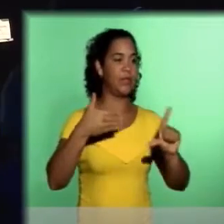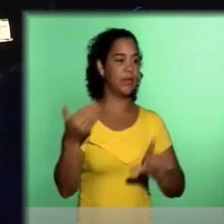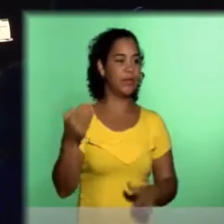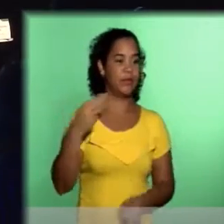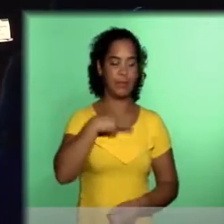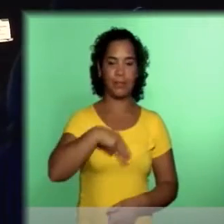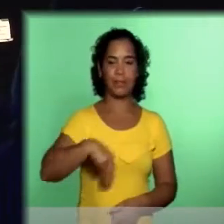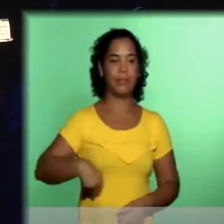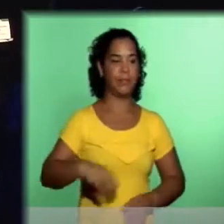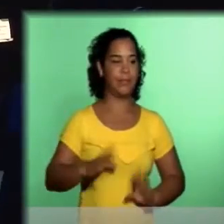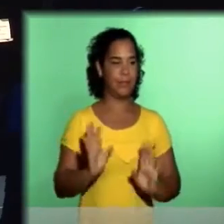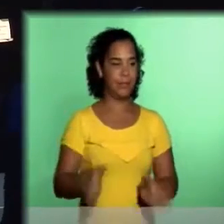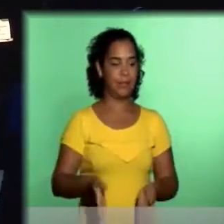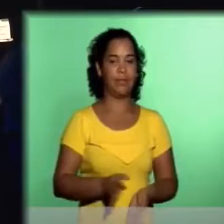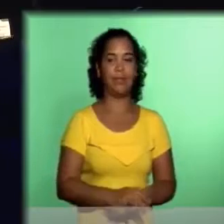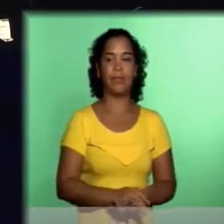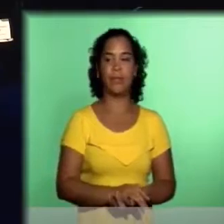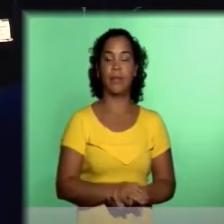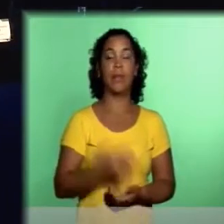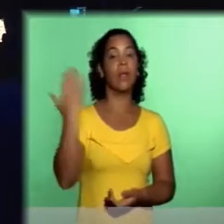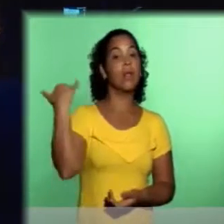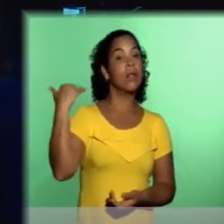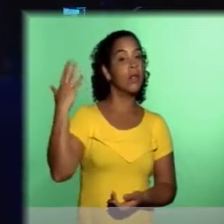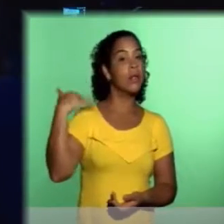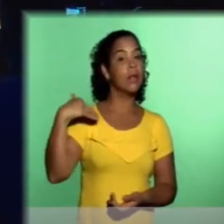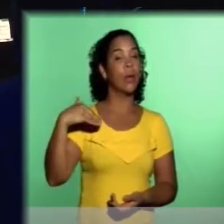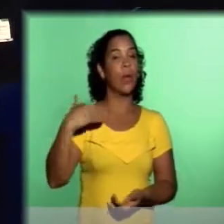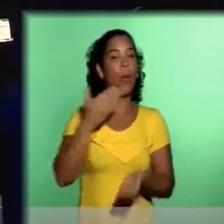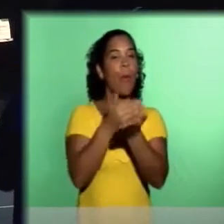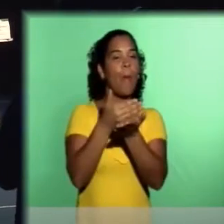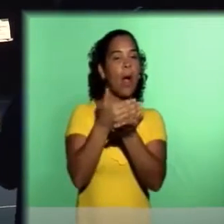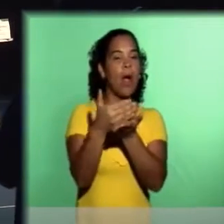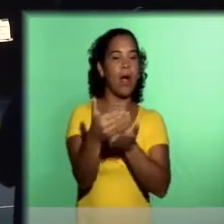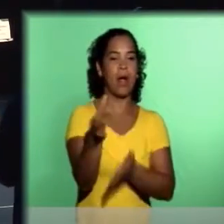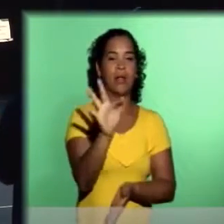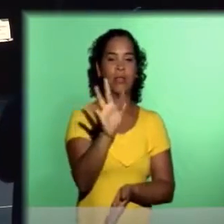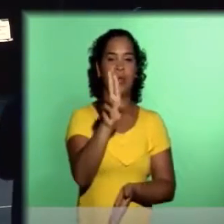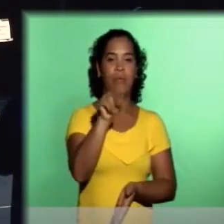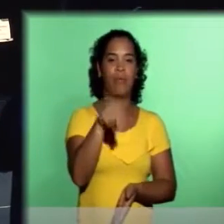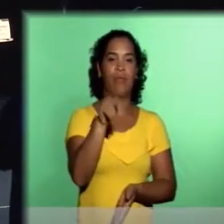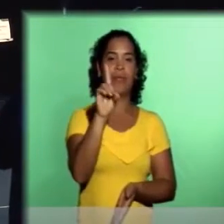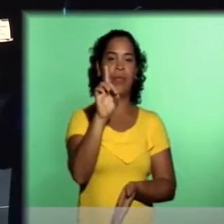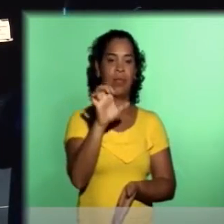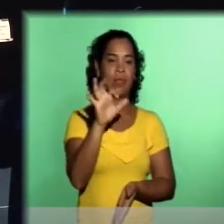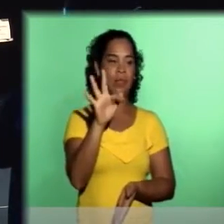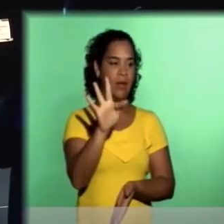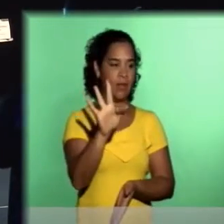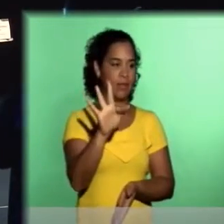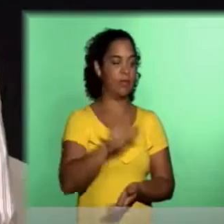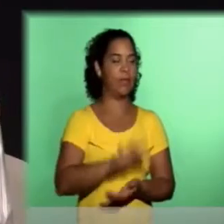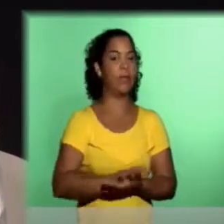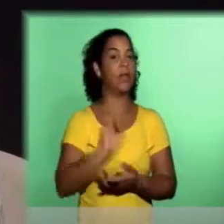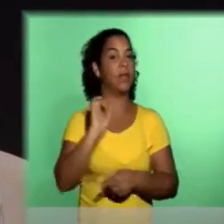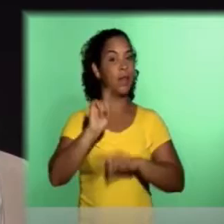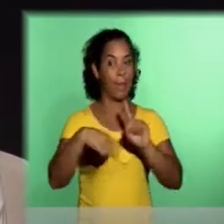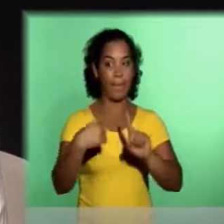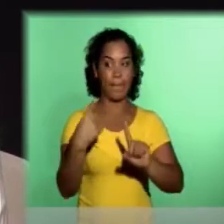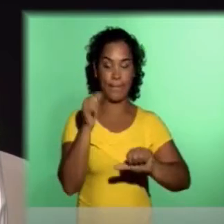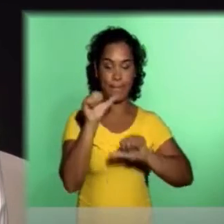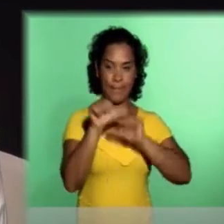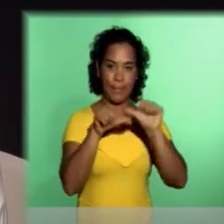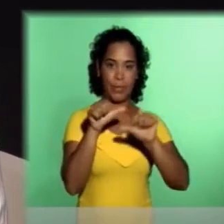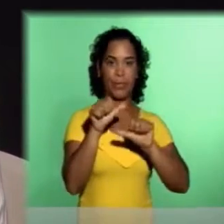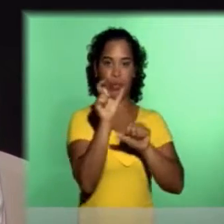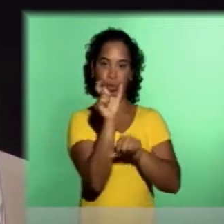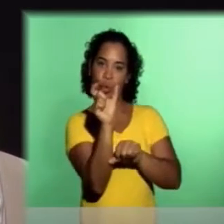ser talhado o Fundef ainda, né? E depois, felizmente, se transformou no Fundef.